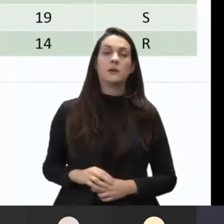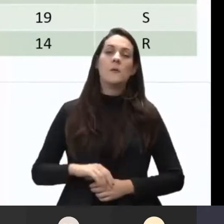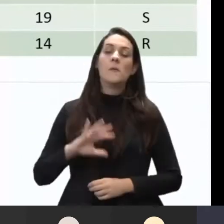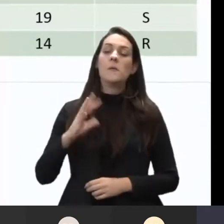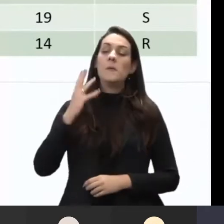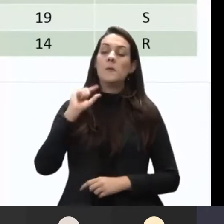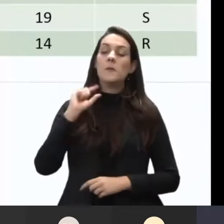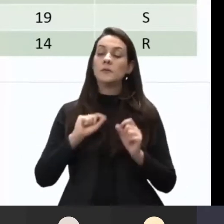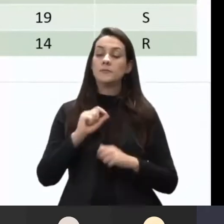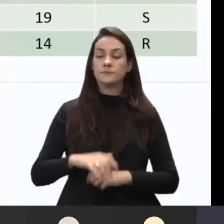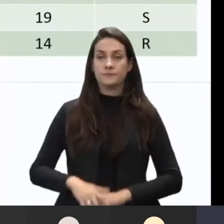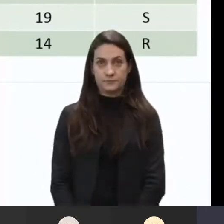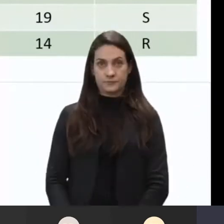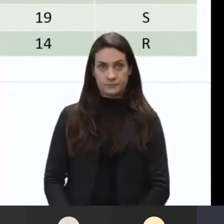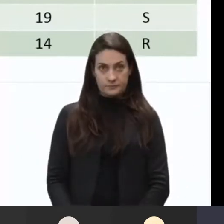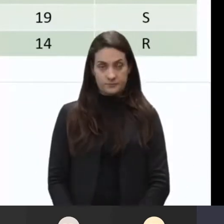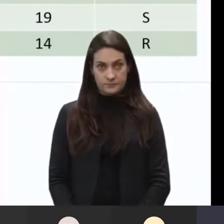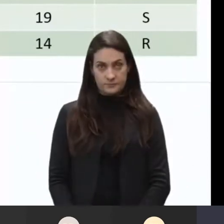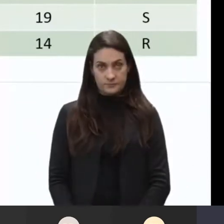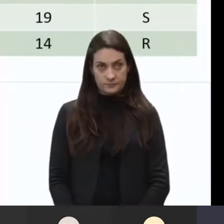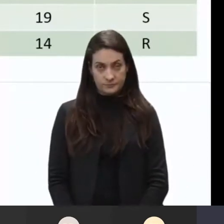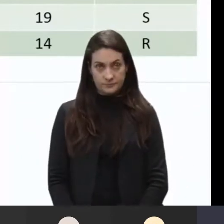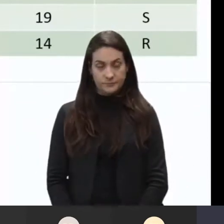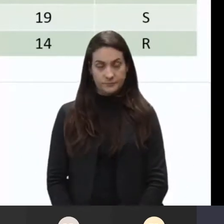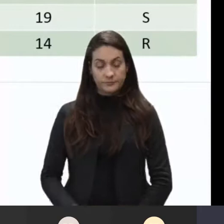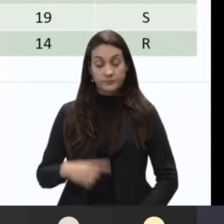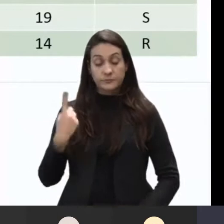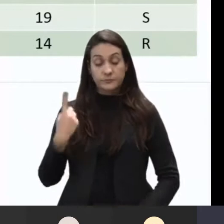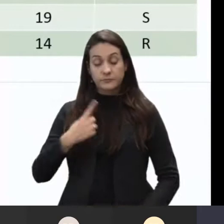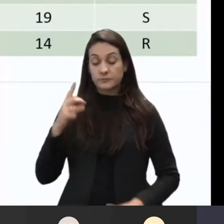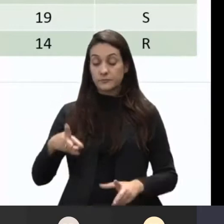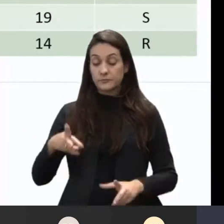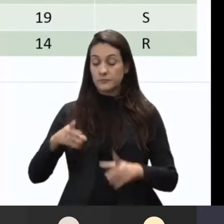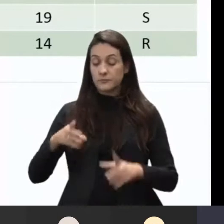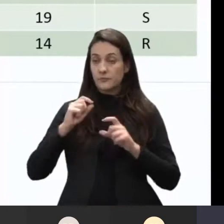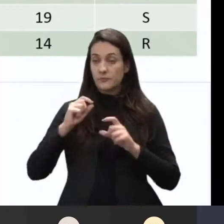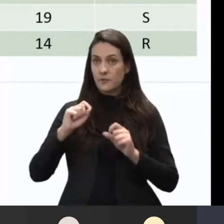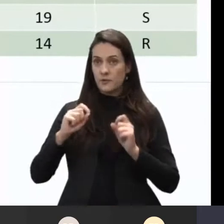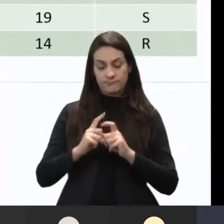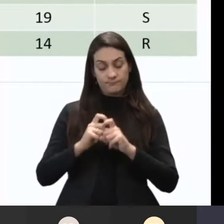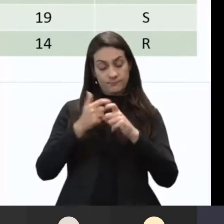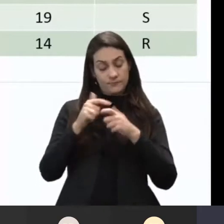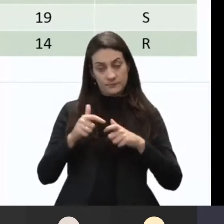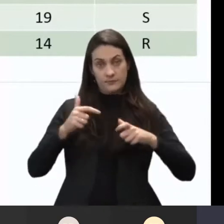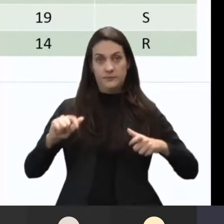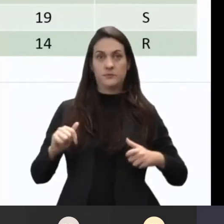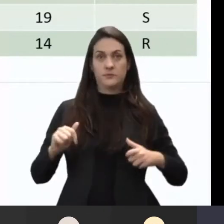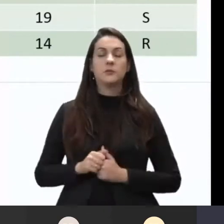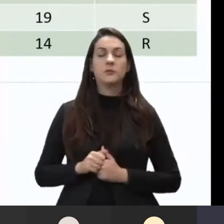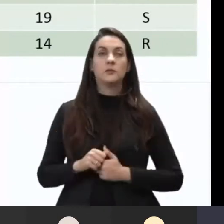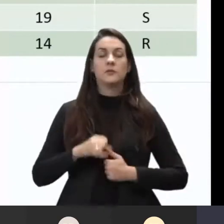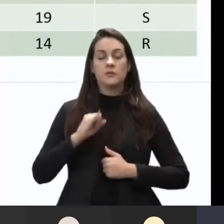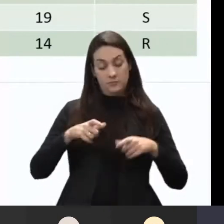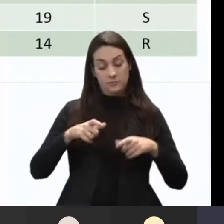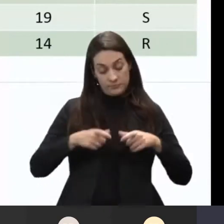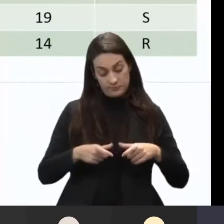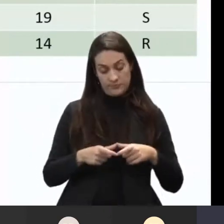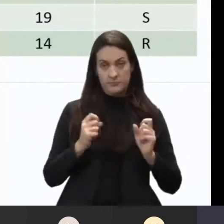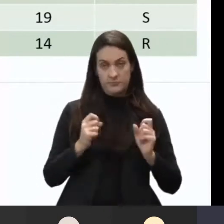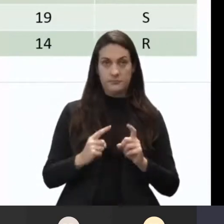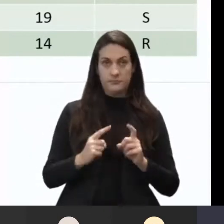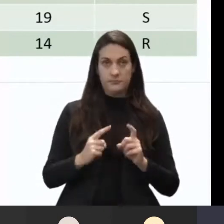naquela plaquinha. Primeira coisa, você precisa observar o crescimento. Então, veja na plaquinha se o crescimento